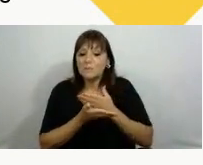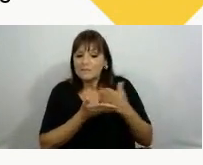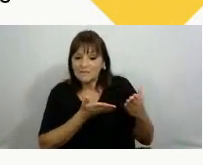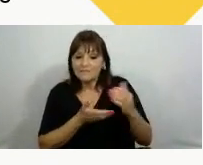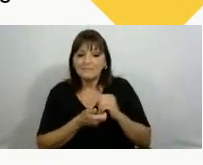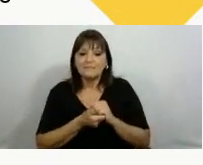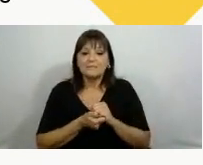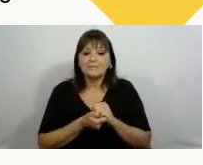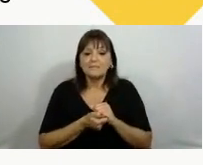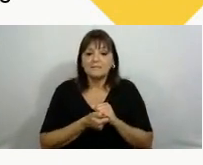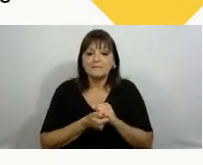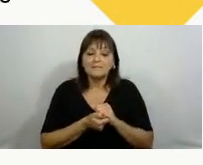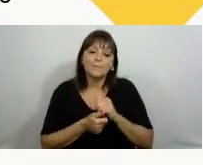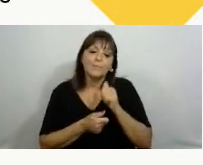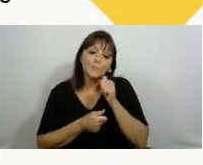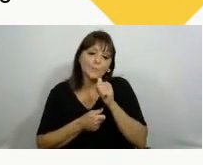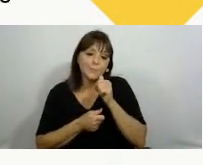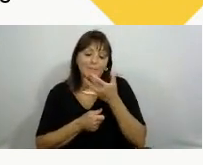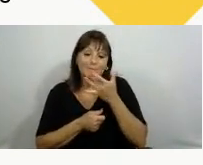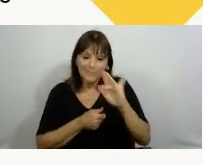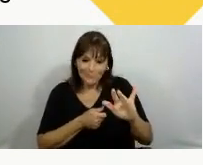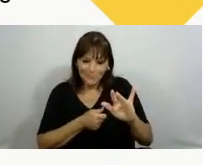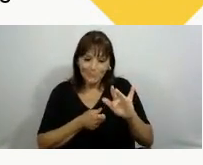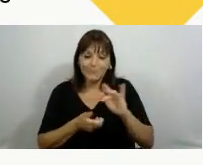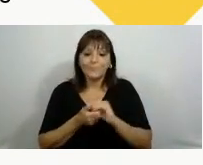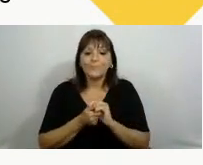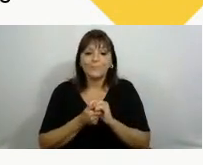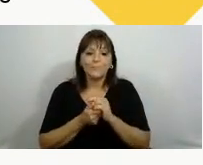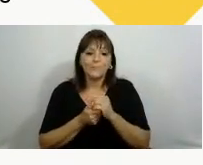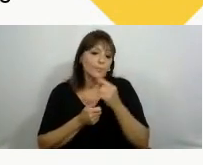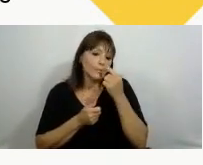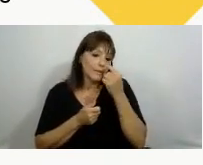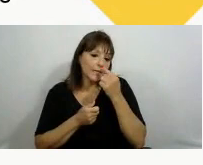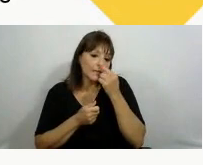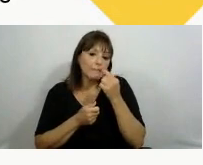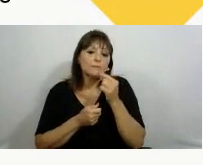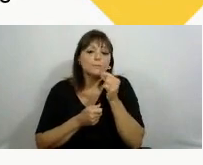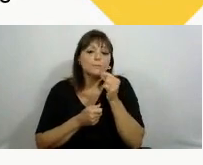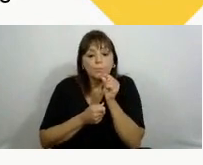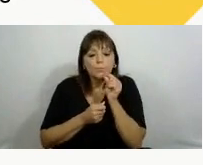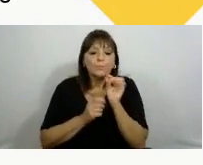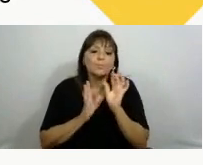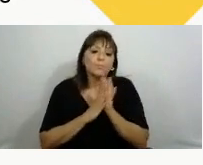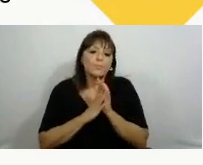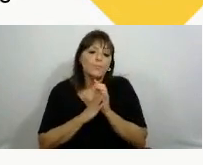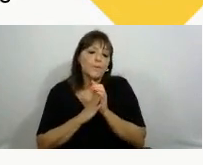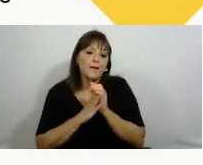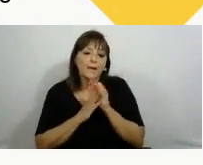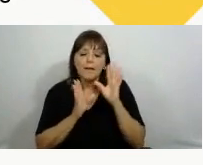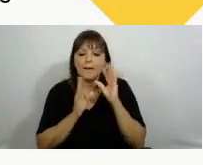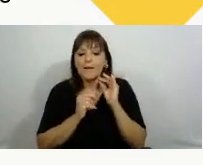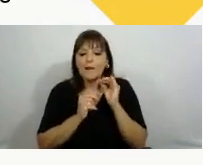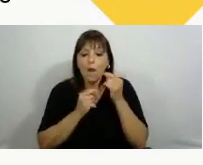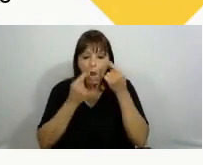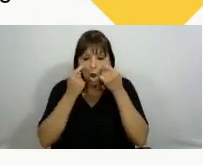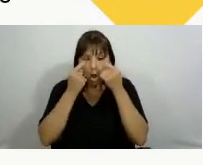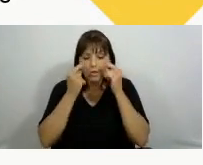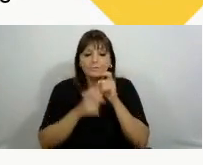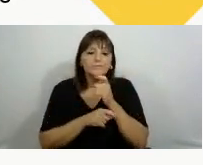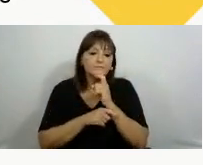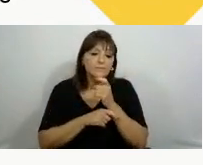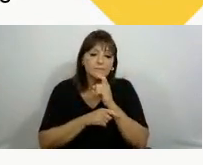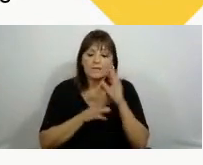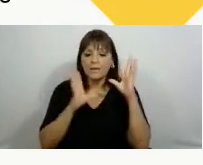como uma mulher branca, boca e nariz pequenos, olhos castanhos esverdeados, cabelos castanhos escuros que